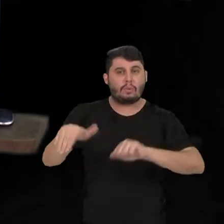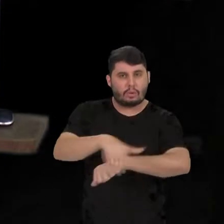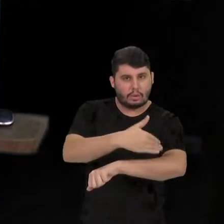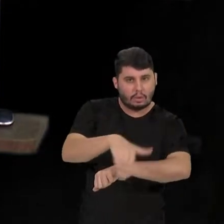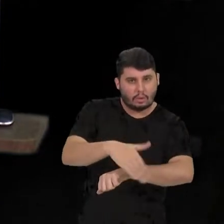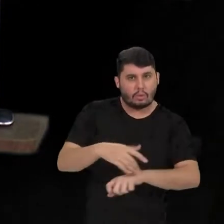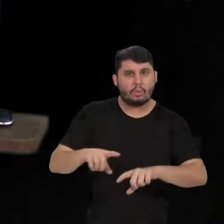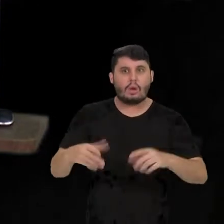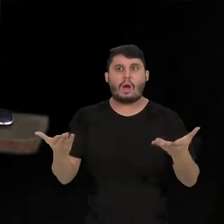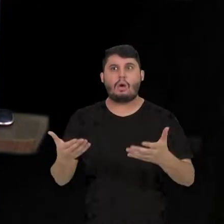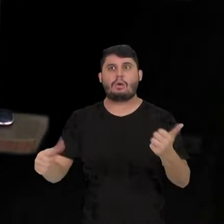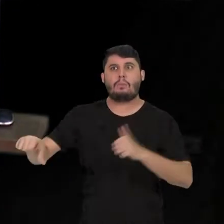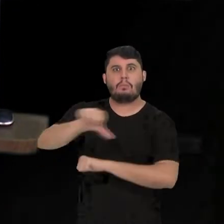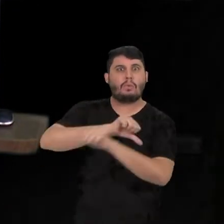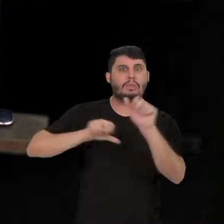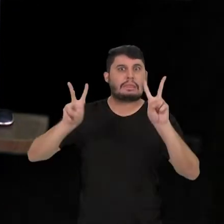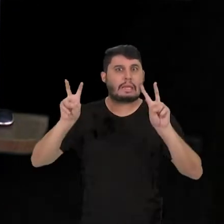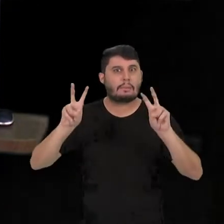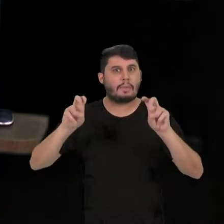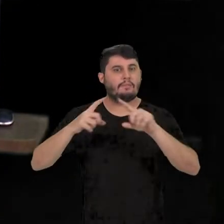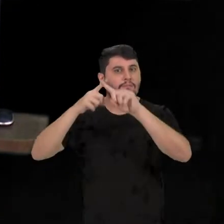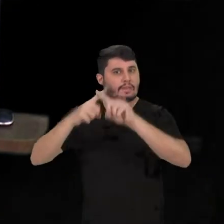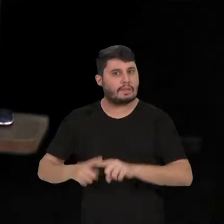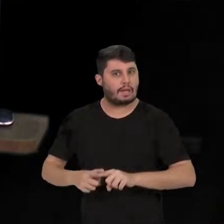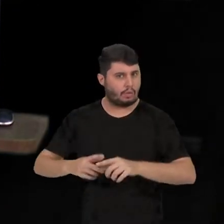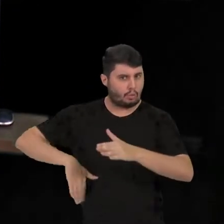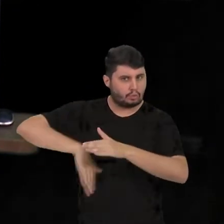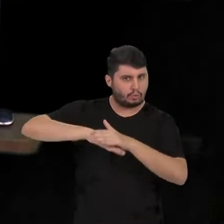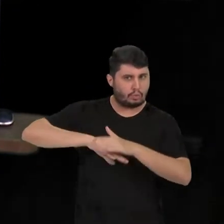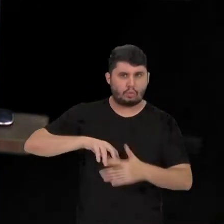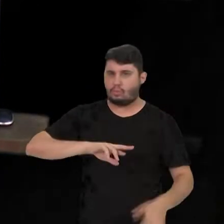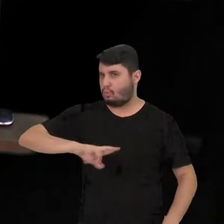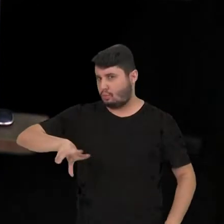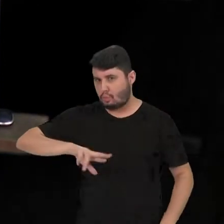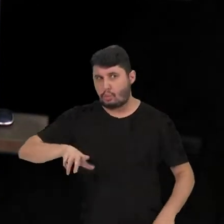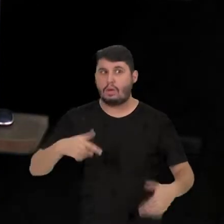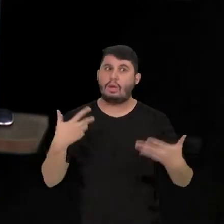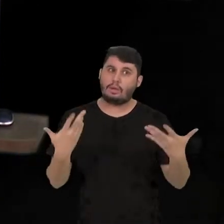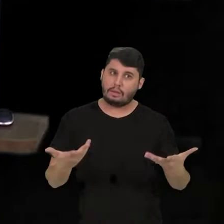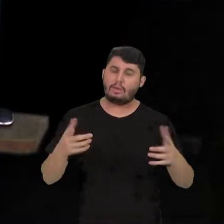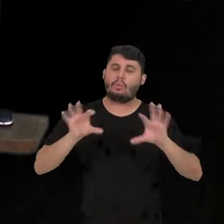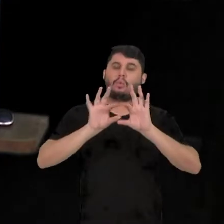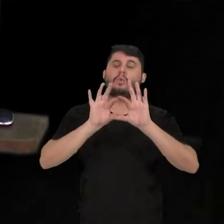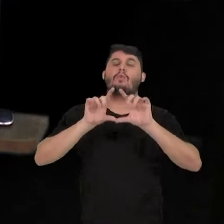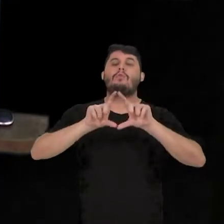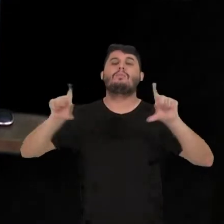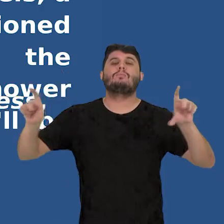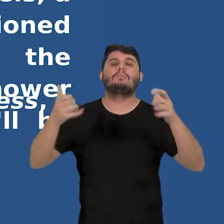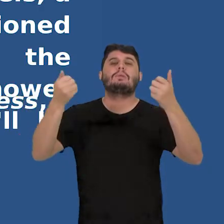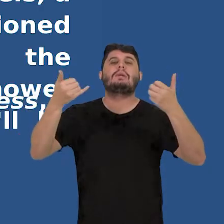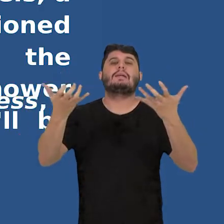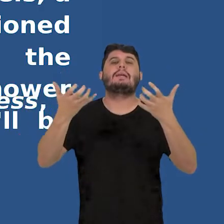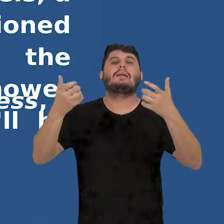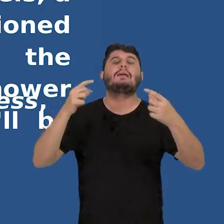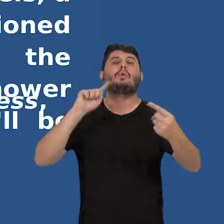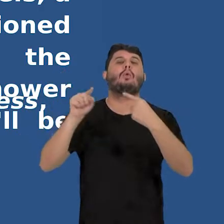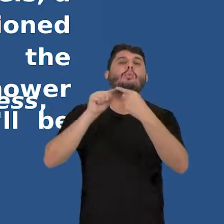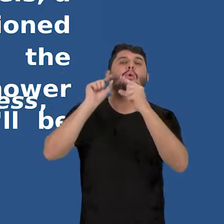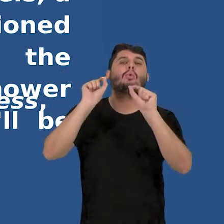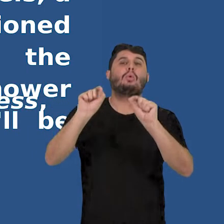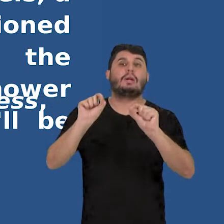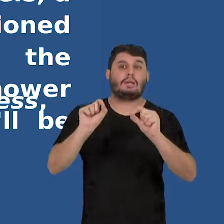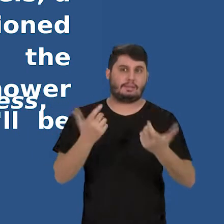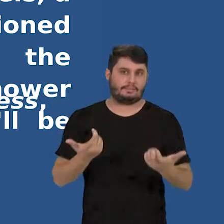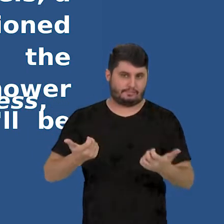que essa pessoa veio com um novo projeto, né? Que quer fazer alguma coisa. O que é que ela quer fazer? Veja, ela quer pegar os ônibus da cidade